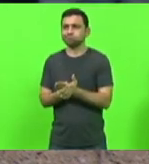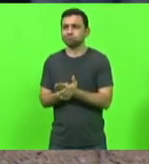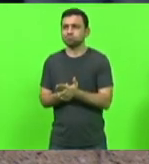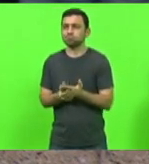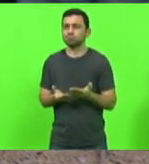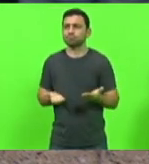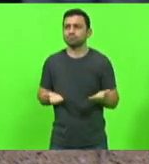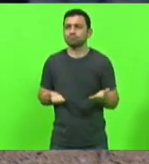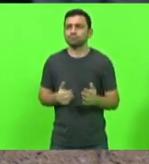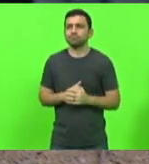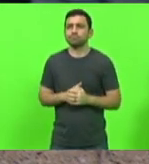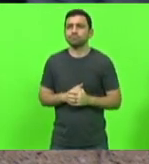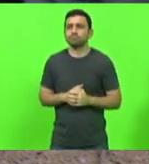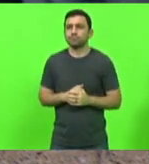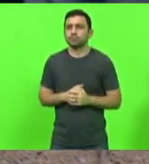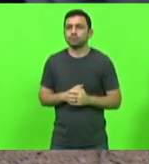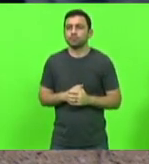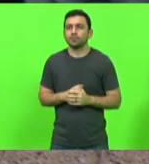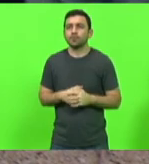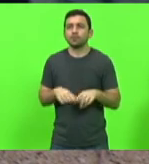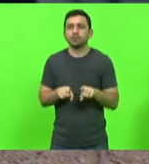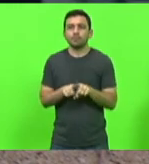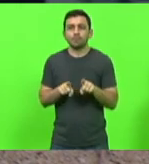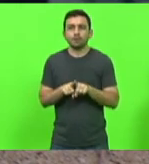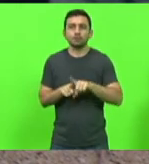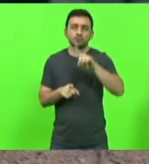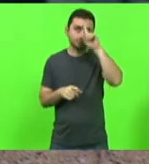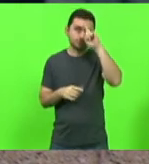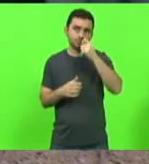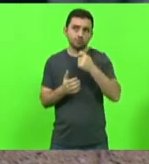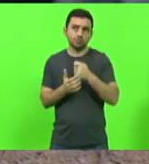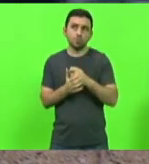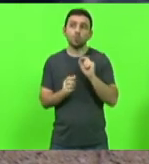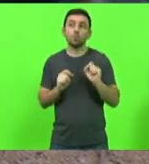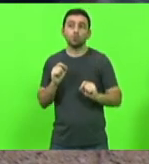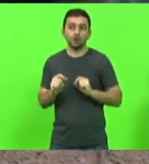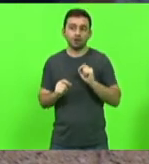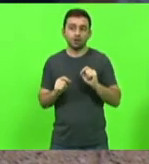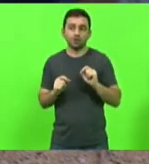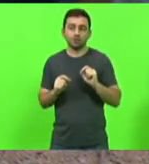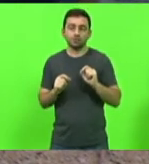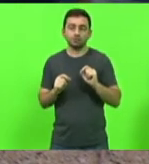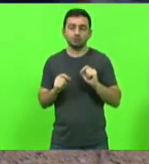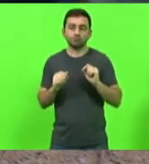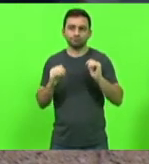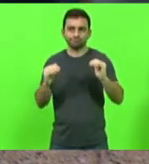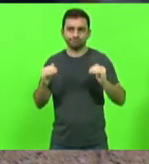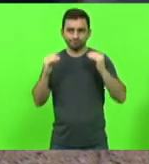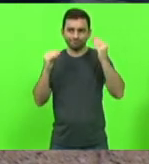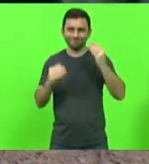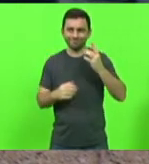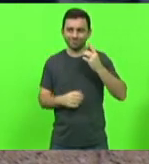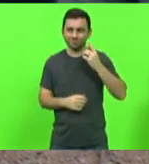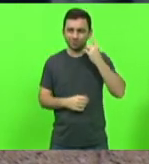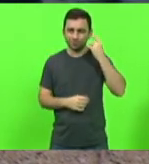regularmente. A decisão foi de que, do desembargador Antônio César,